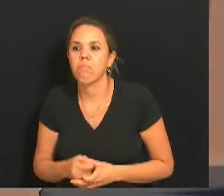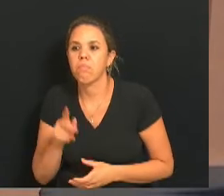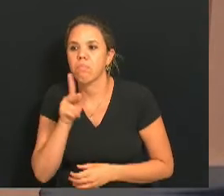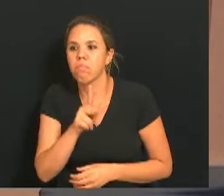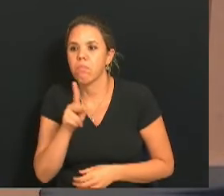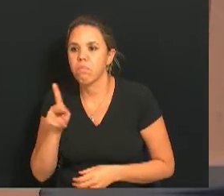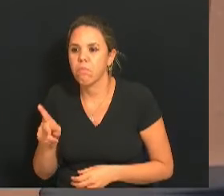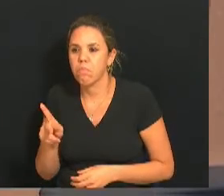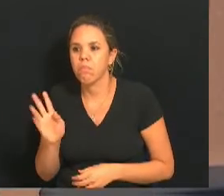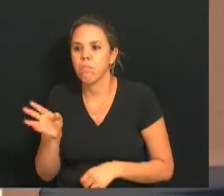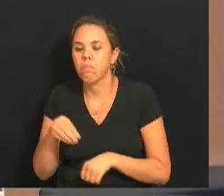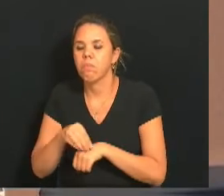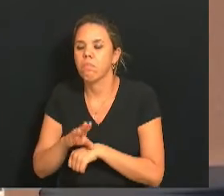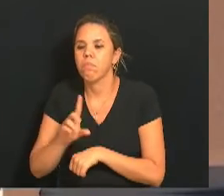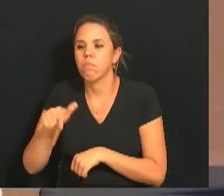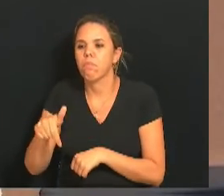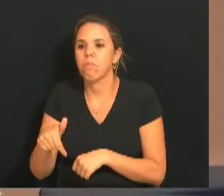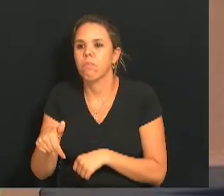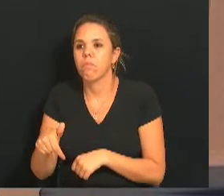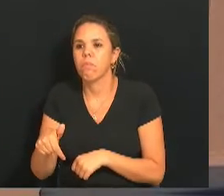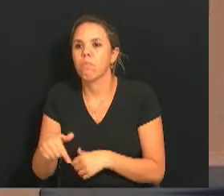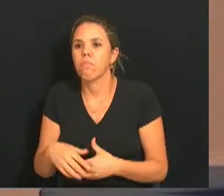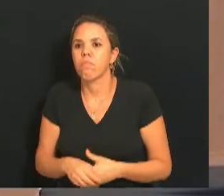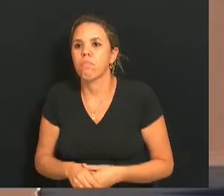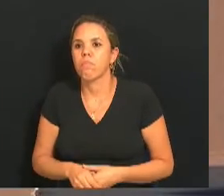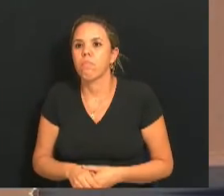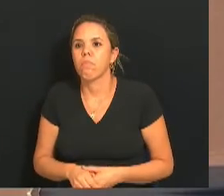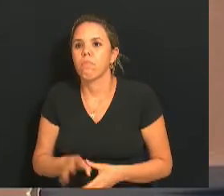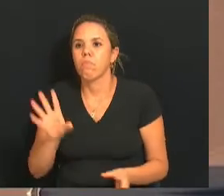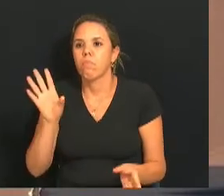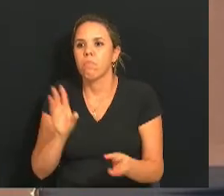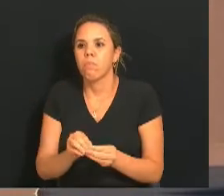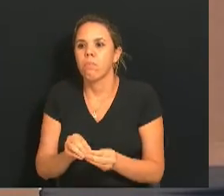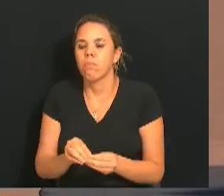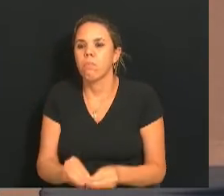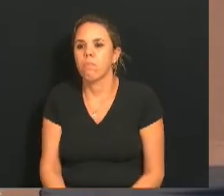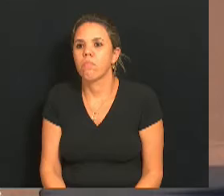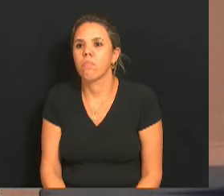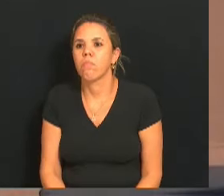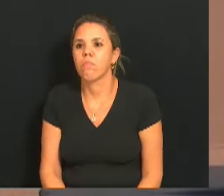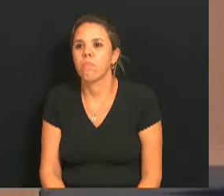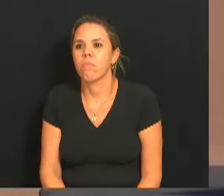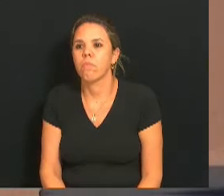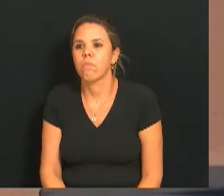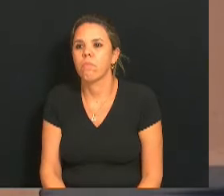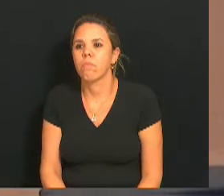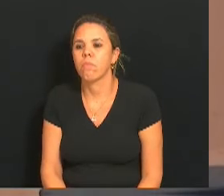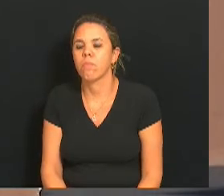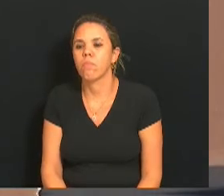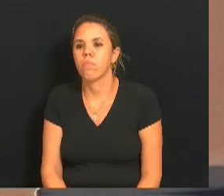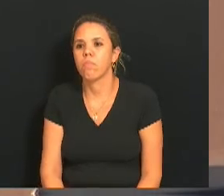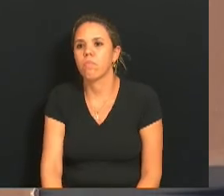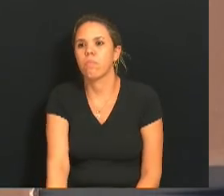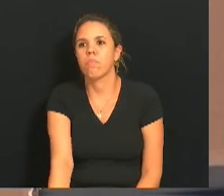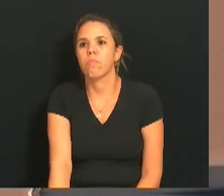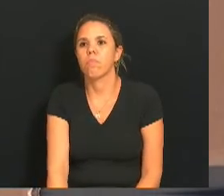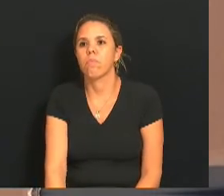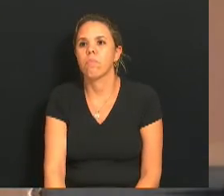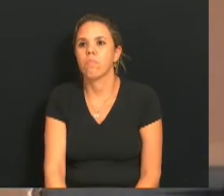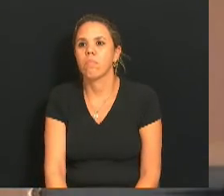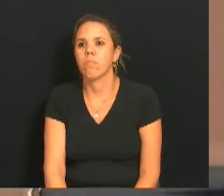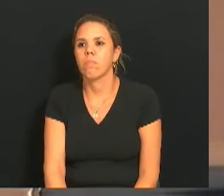ele, e depois a gente vê aqui a conclusão desse primeiro ponto de pauta da nossa reunião. Professor Mariguete.